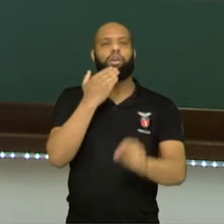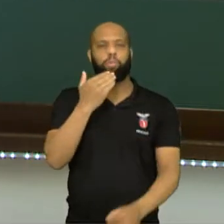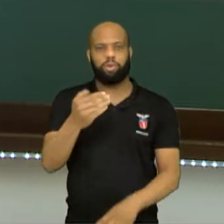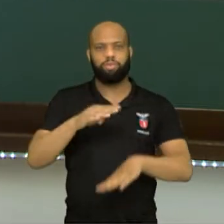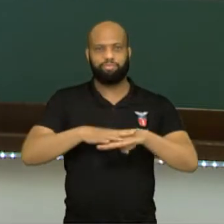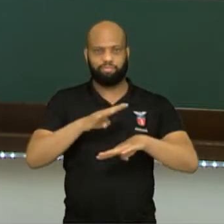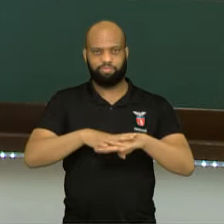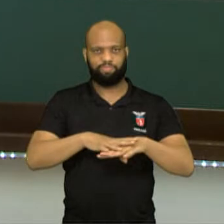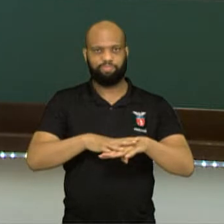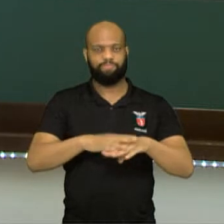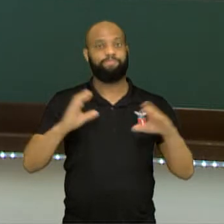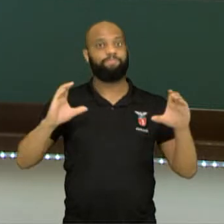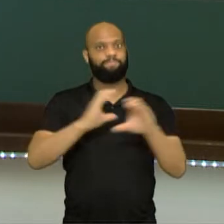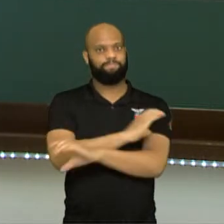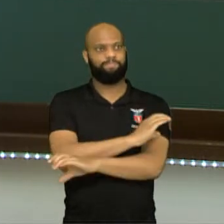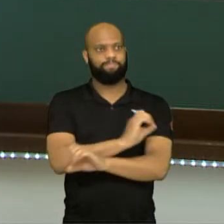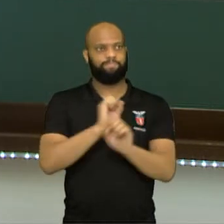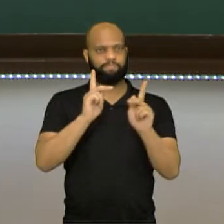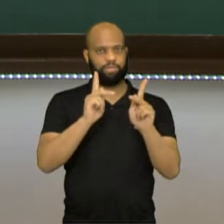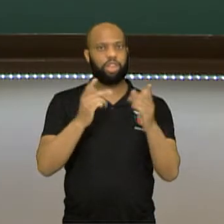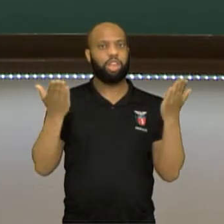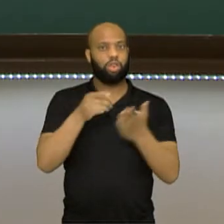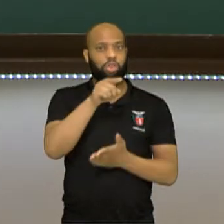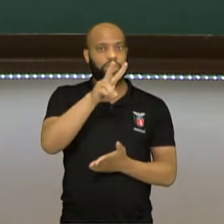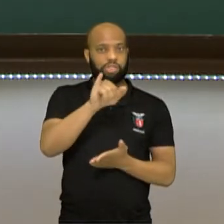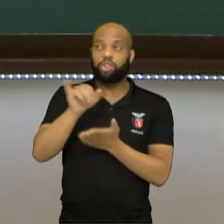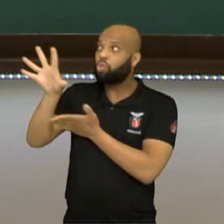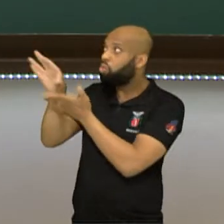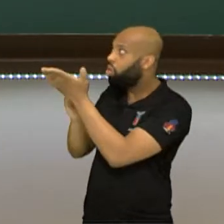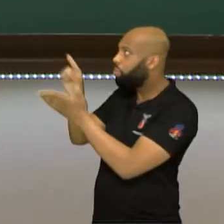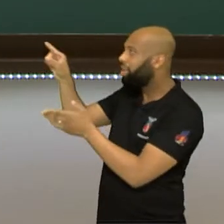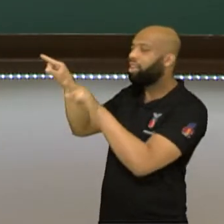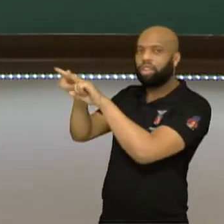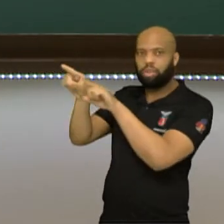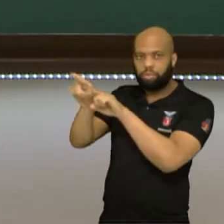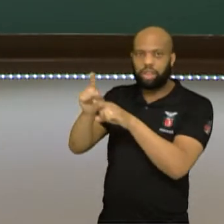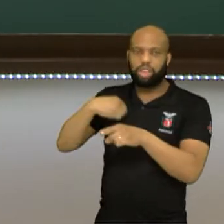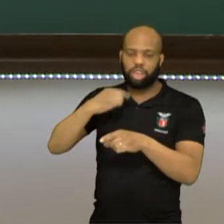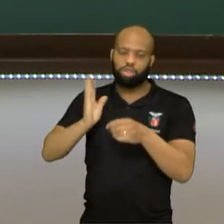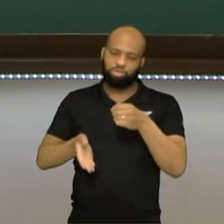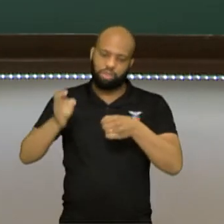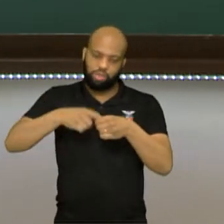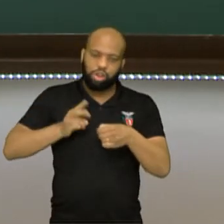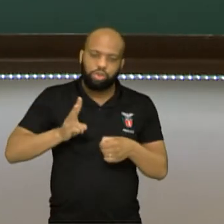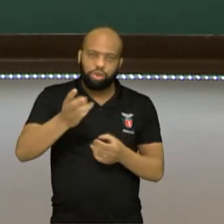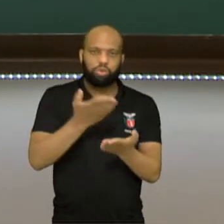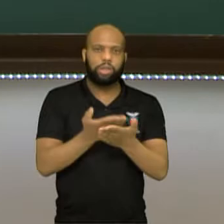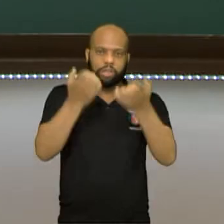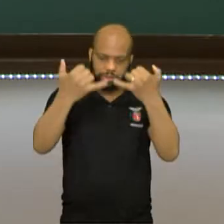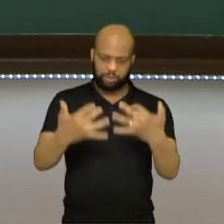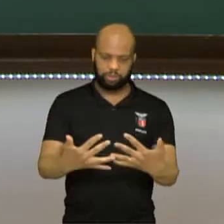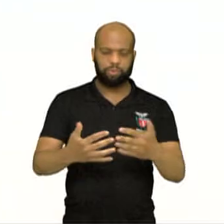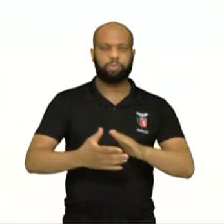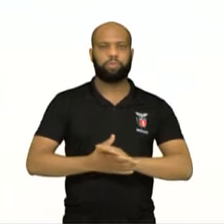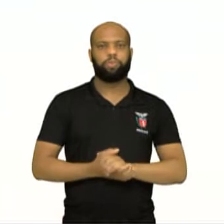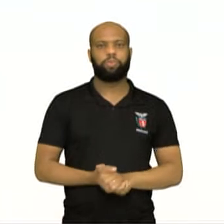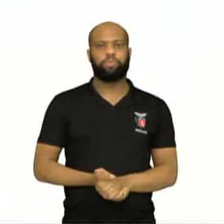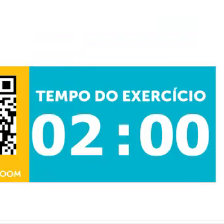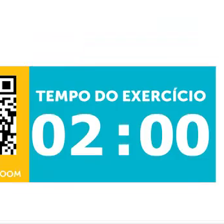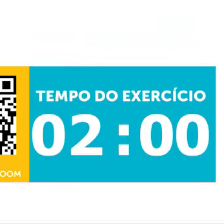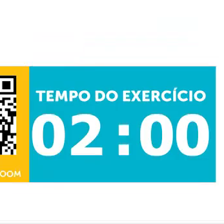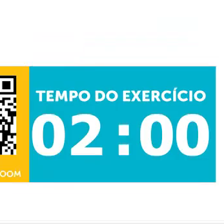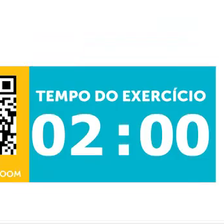tudo fechadinho, ok? Então você vai copiar também essa segunda parte aqui do passo a passo e a gente já continua a aula.